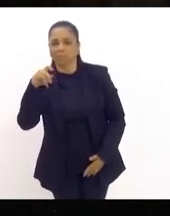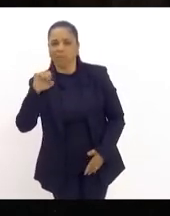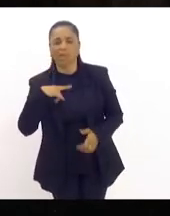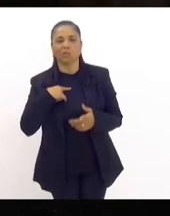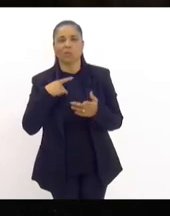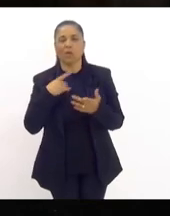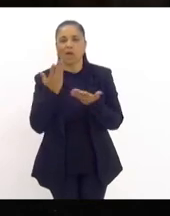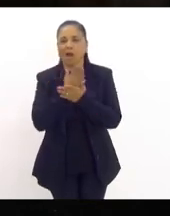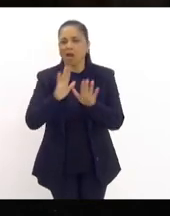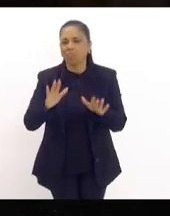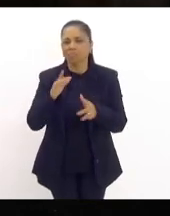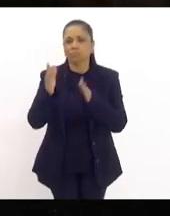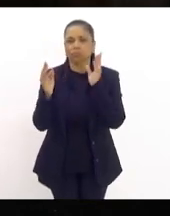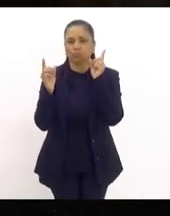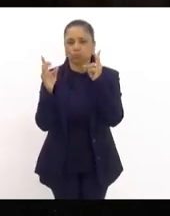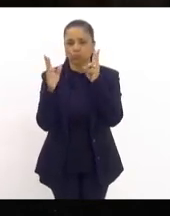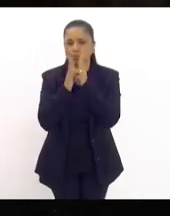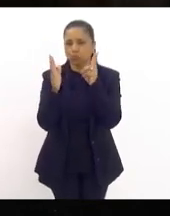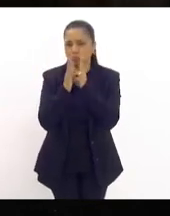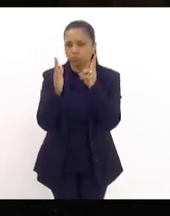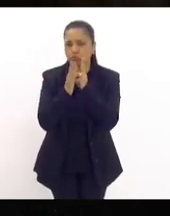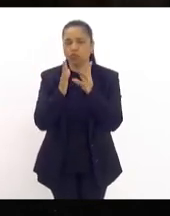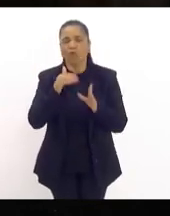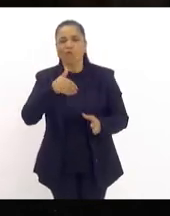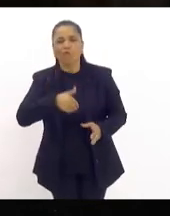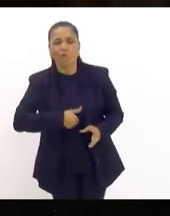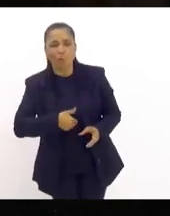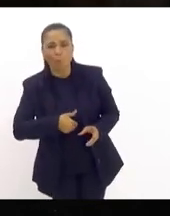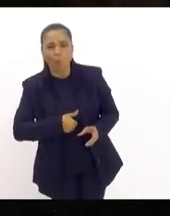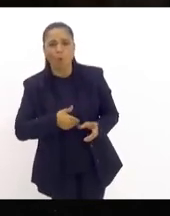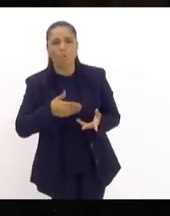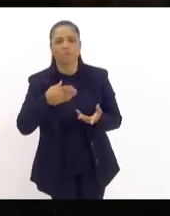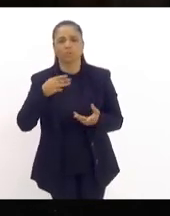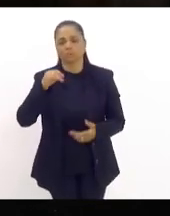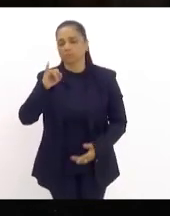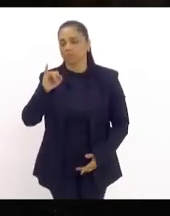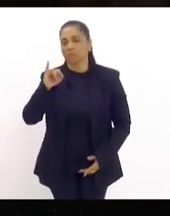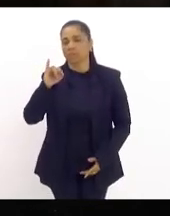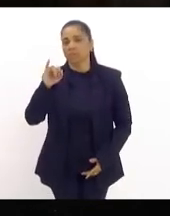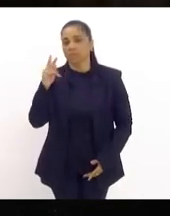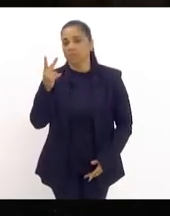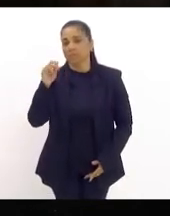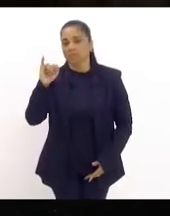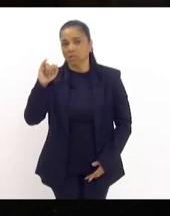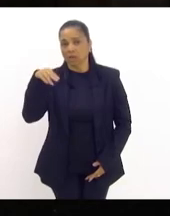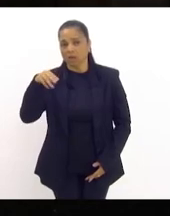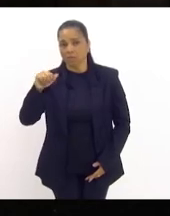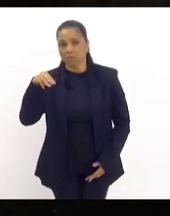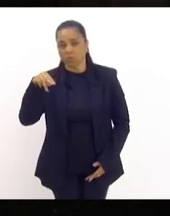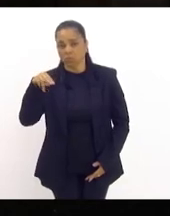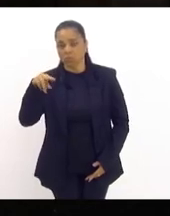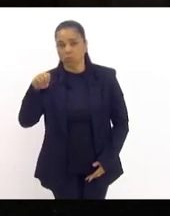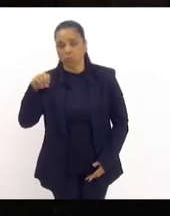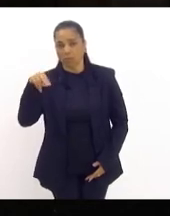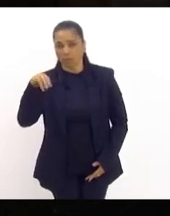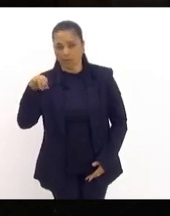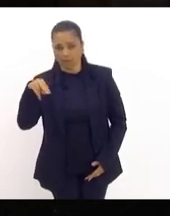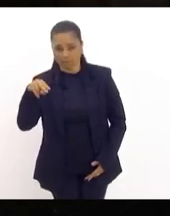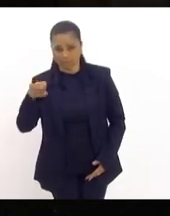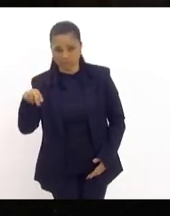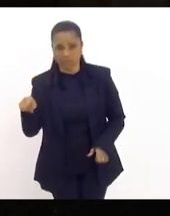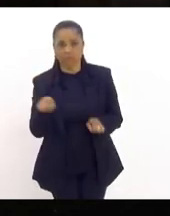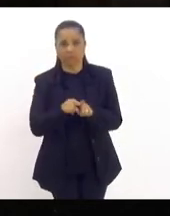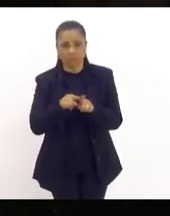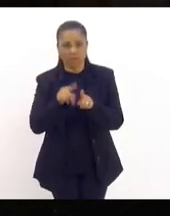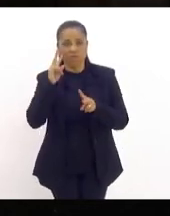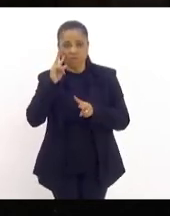da Amazônia, a fome, a miséria dos Yanomamis, que nós todos assistimos. E o que que